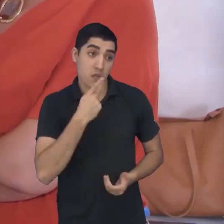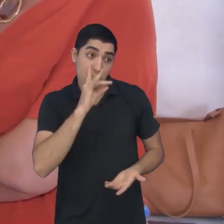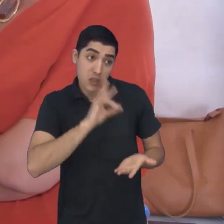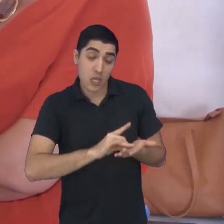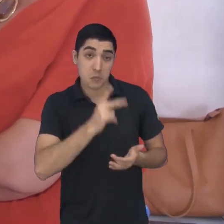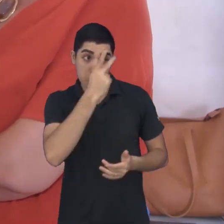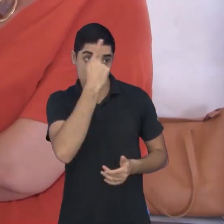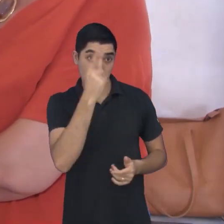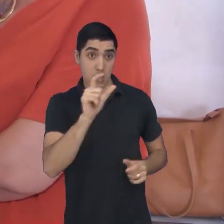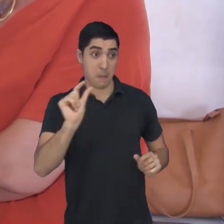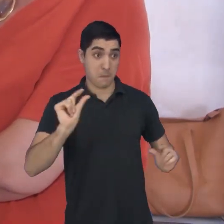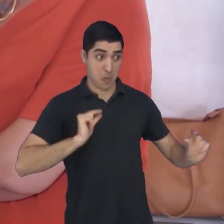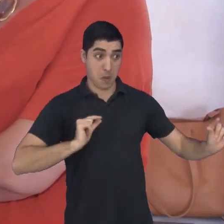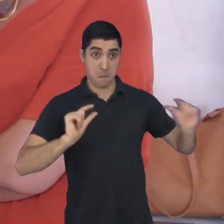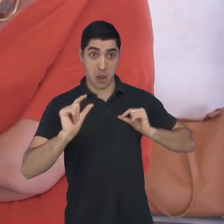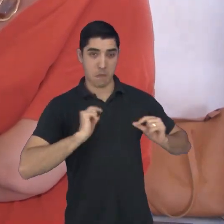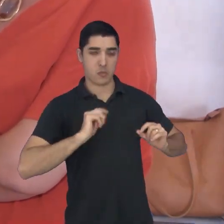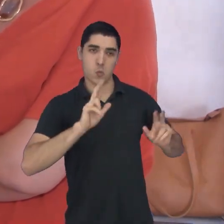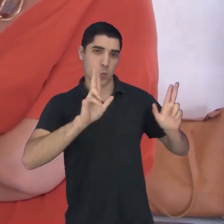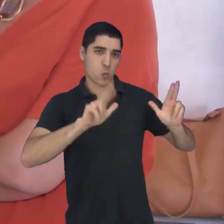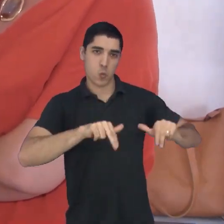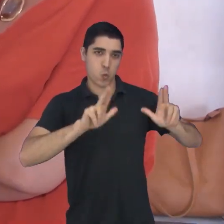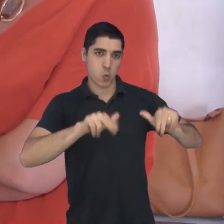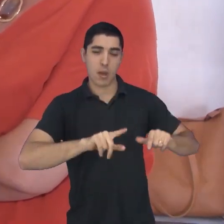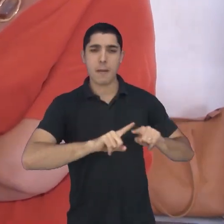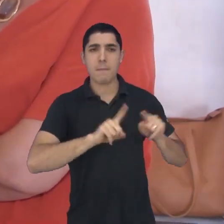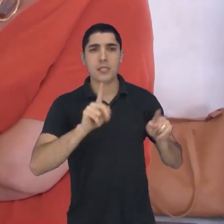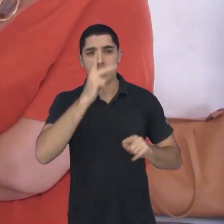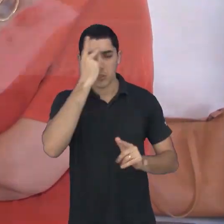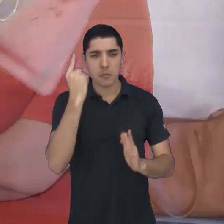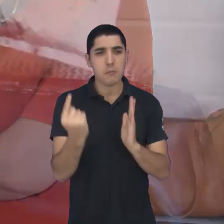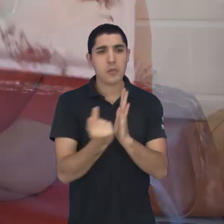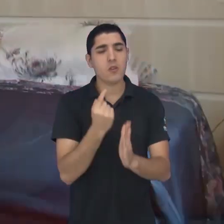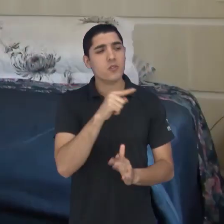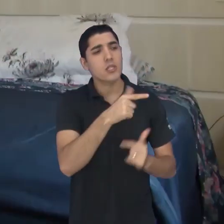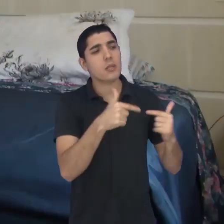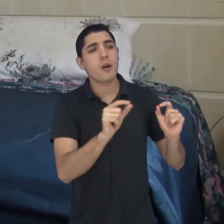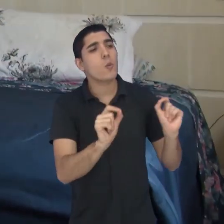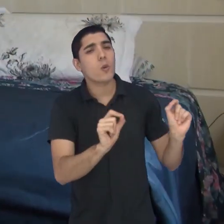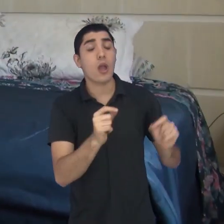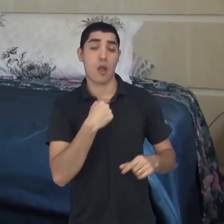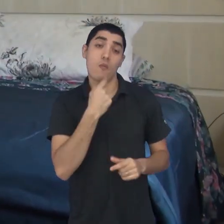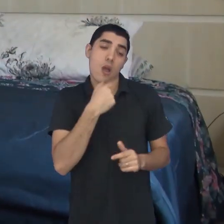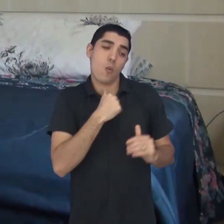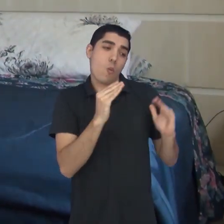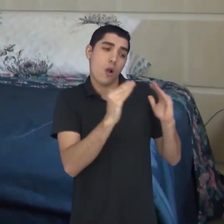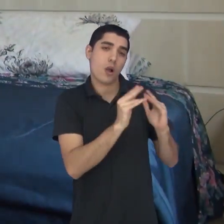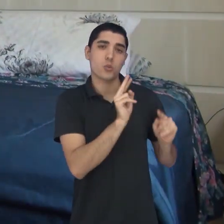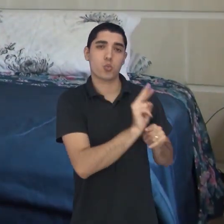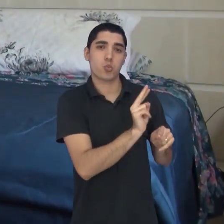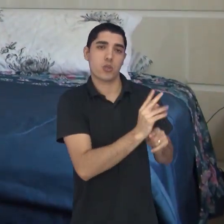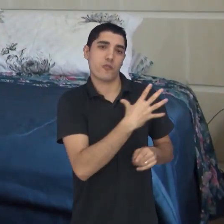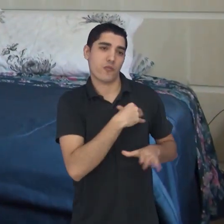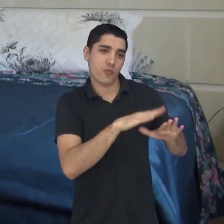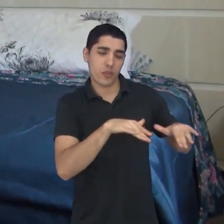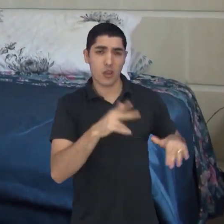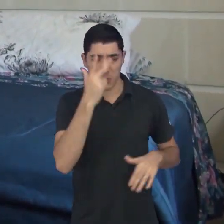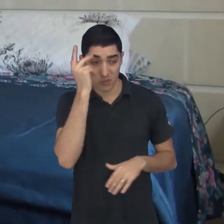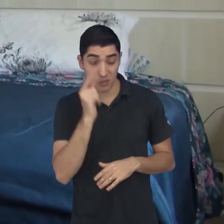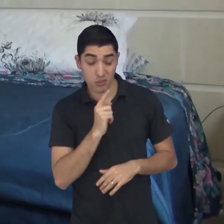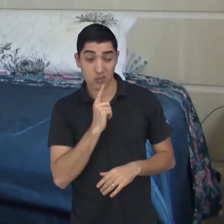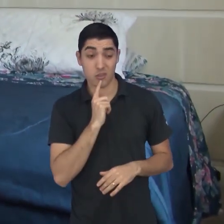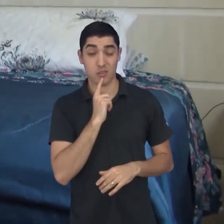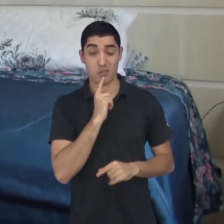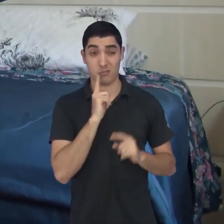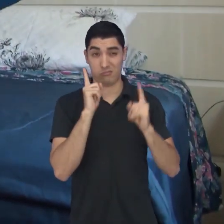falaram. Mas na hora que fala, com que você está trabalhando hoje? Eu falo, estou cuidando da casa, das crianças. Tem gente que torce a cara,